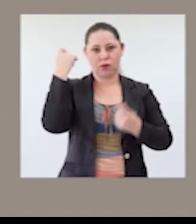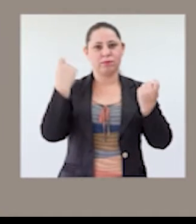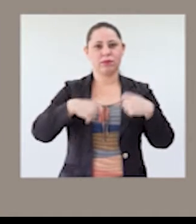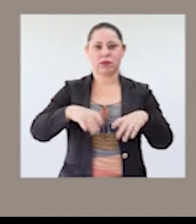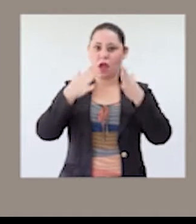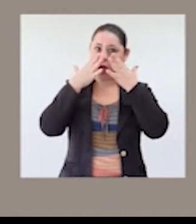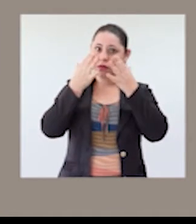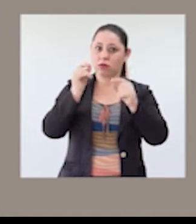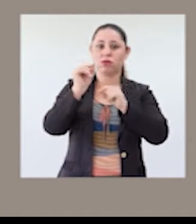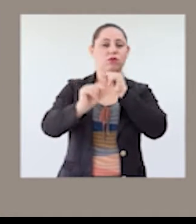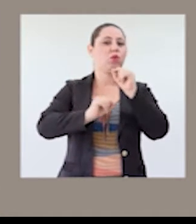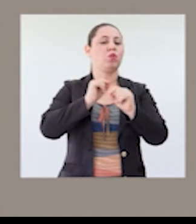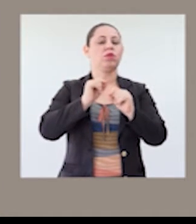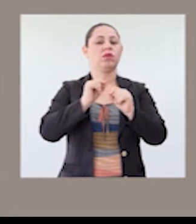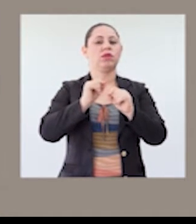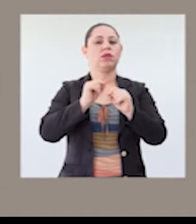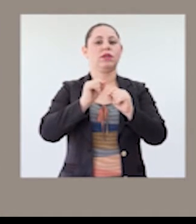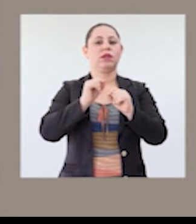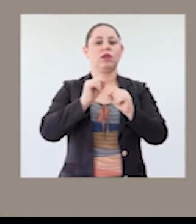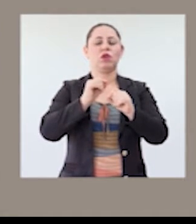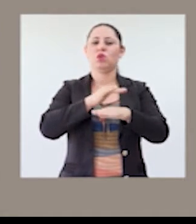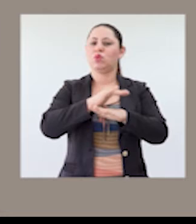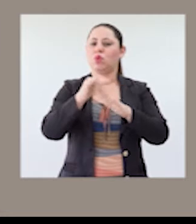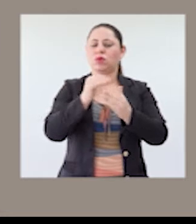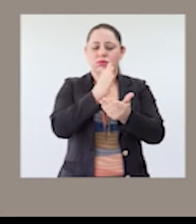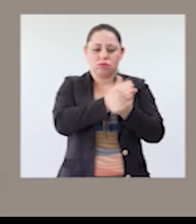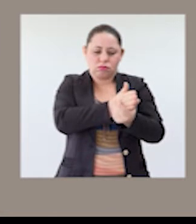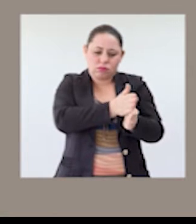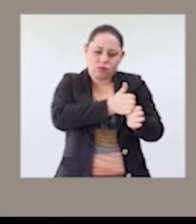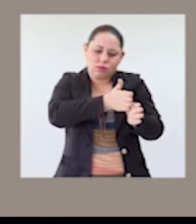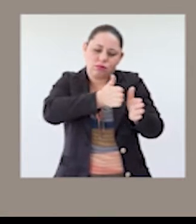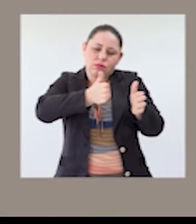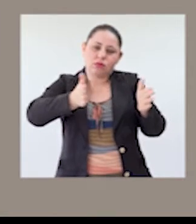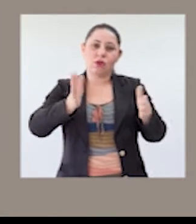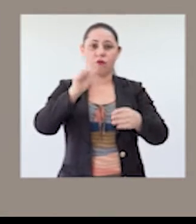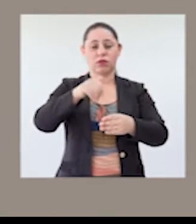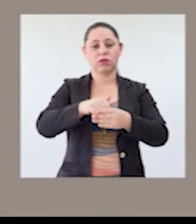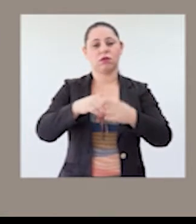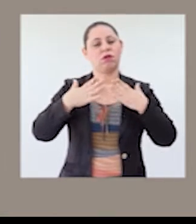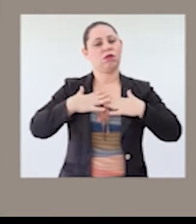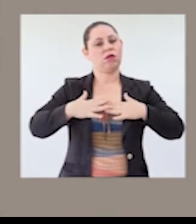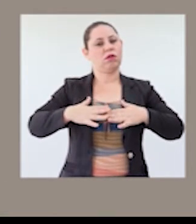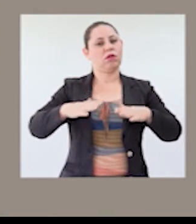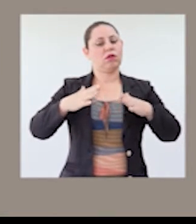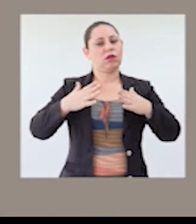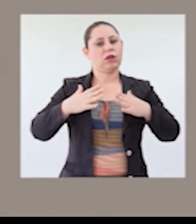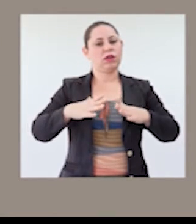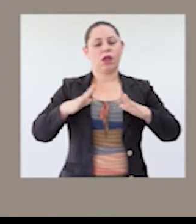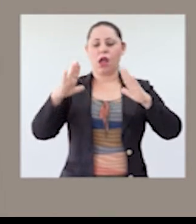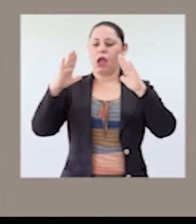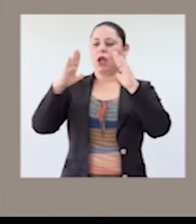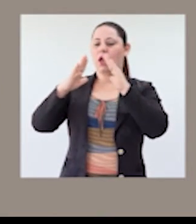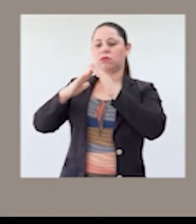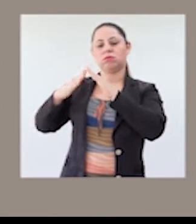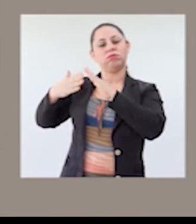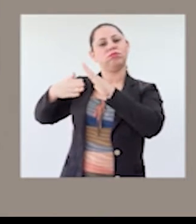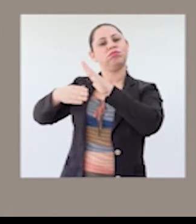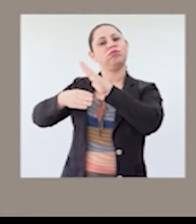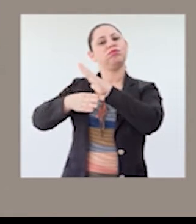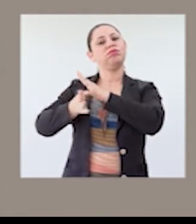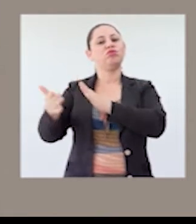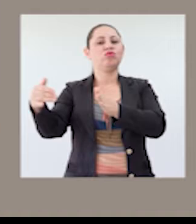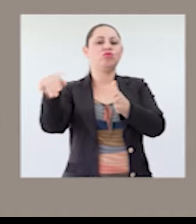ficar atento para que todo o processo de votação seja tranquilo. Desde quando ele sair de